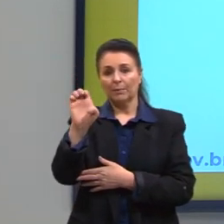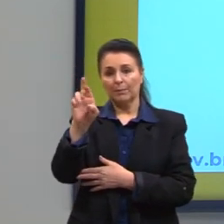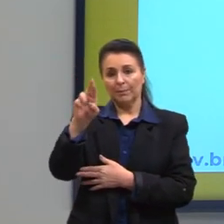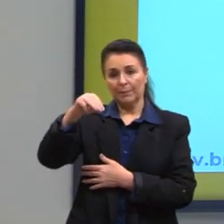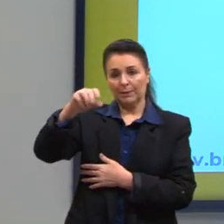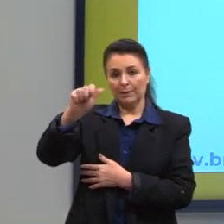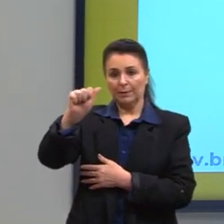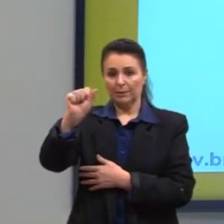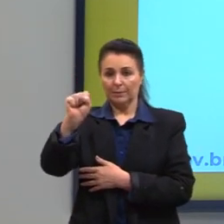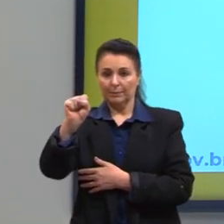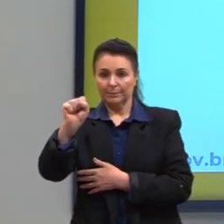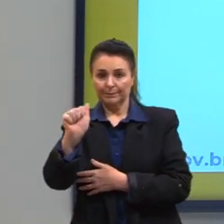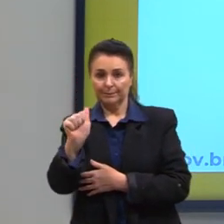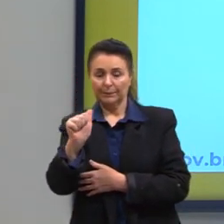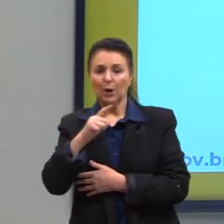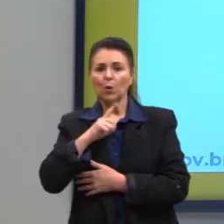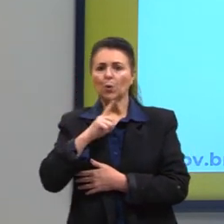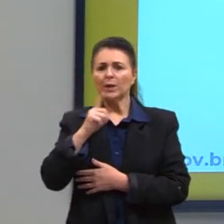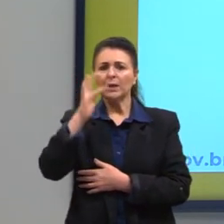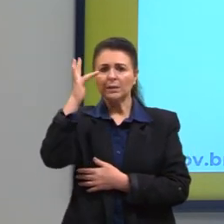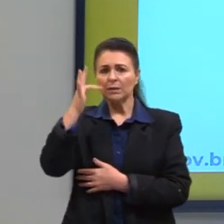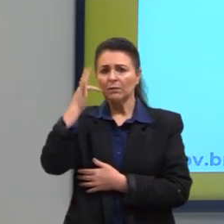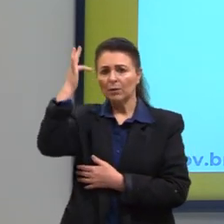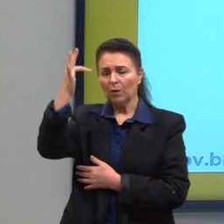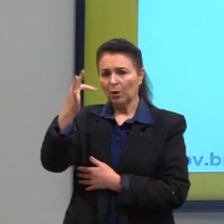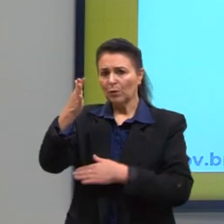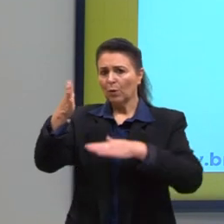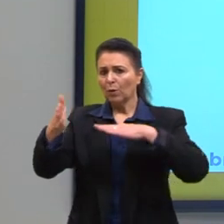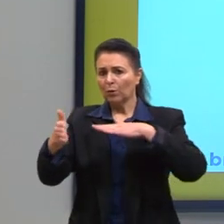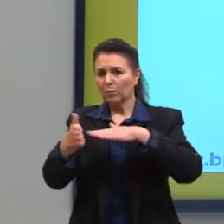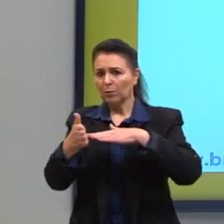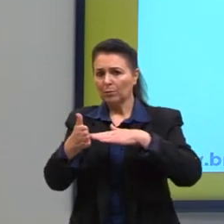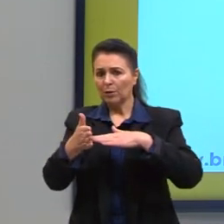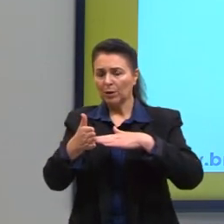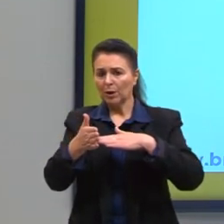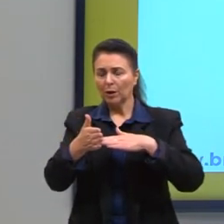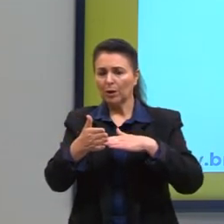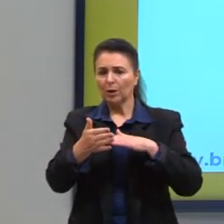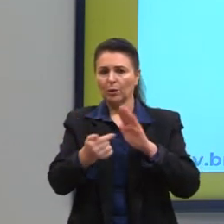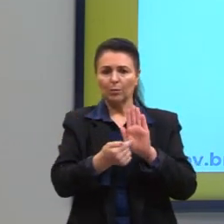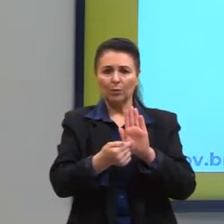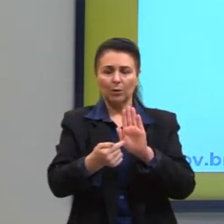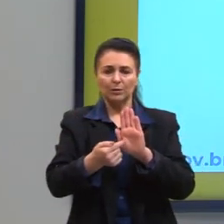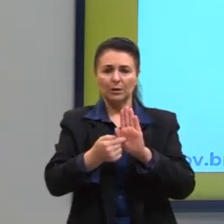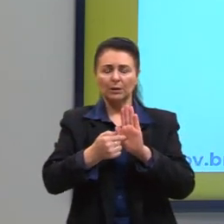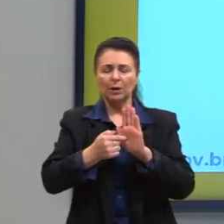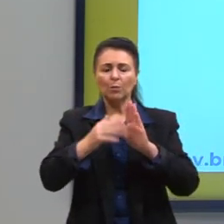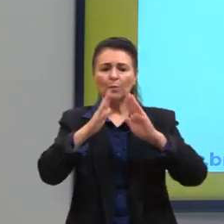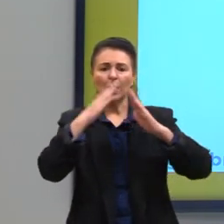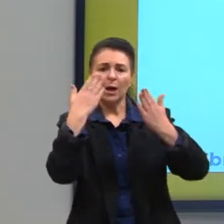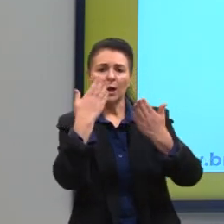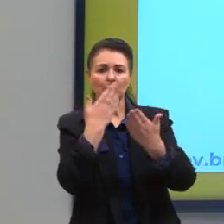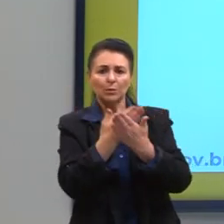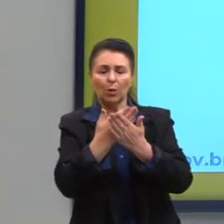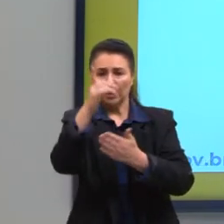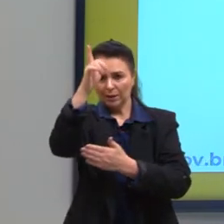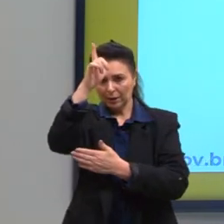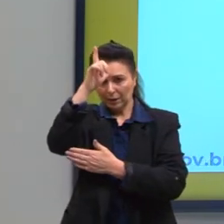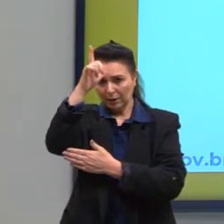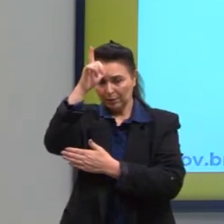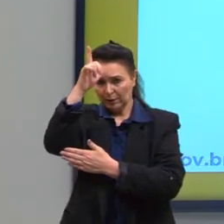alemão o que que o rapaz vai trazer o rabo mas ele faz parte da escola de Frankfurt da Alemanha que é